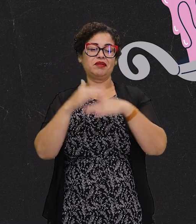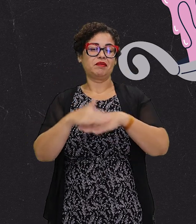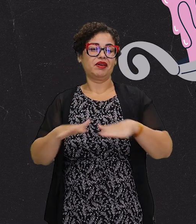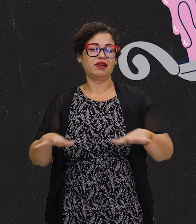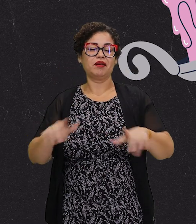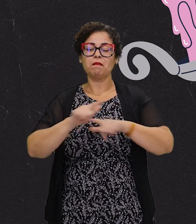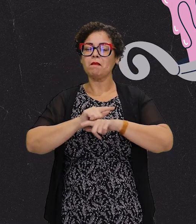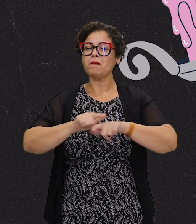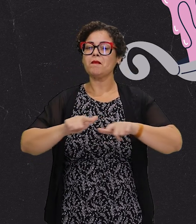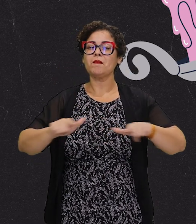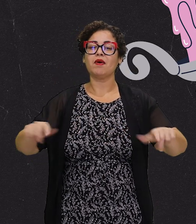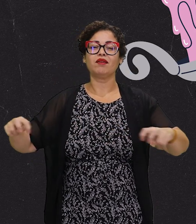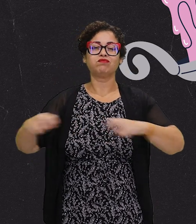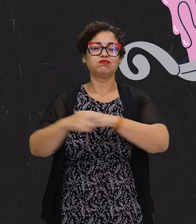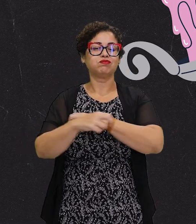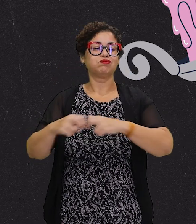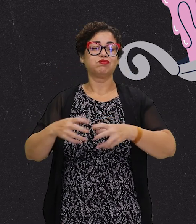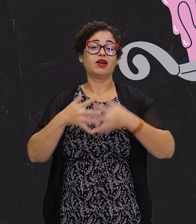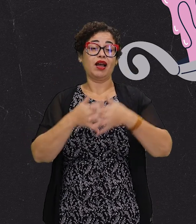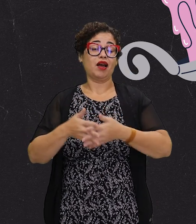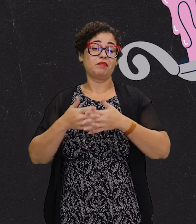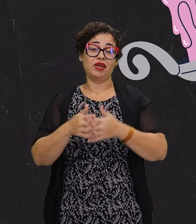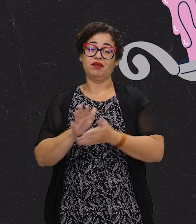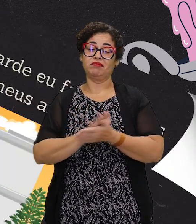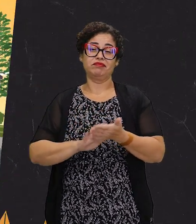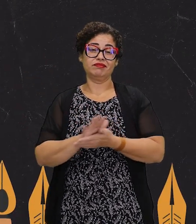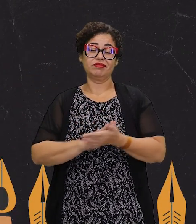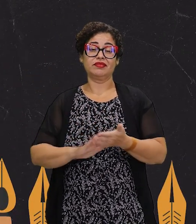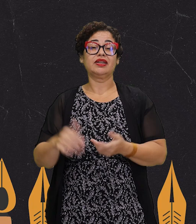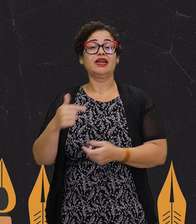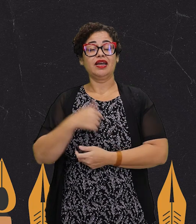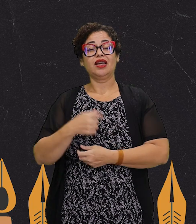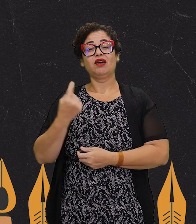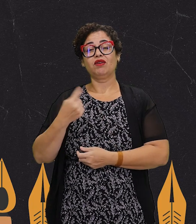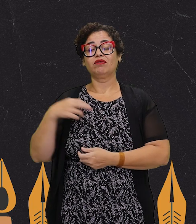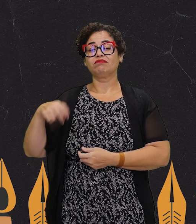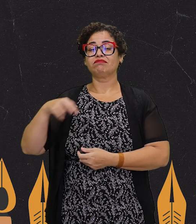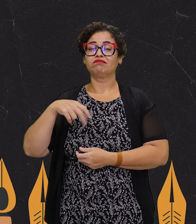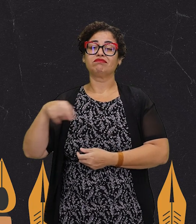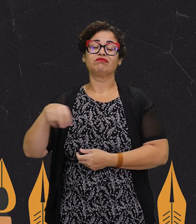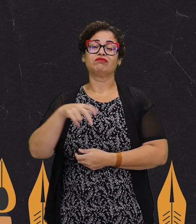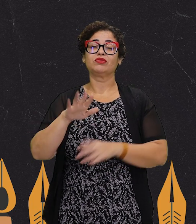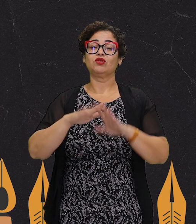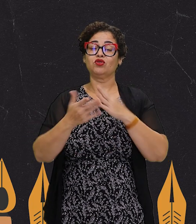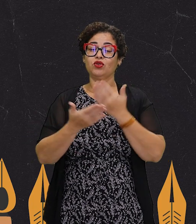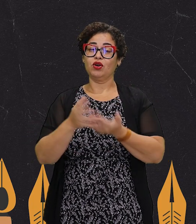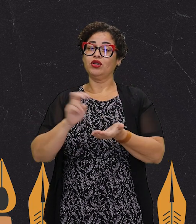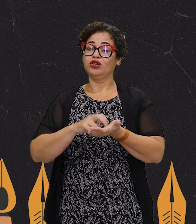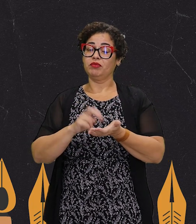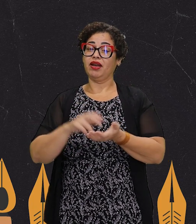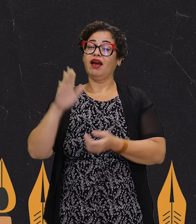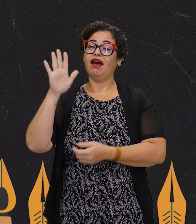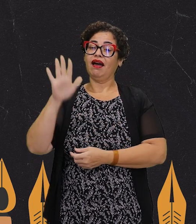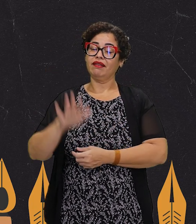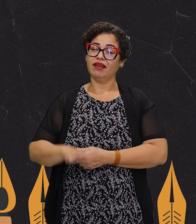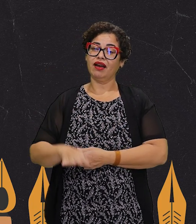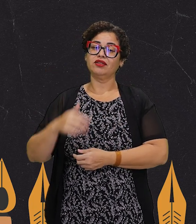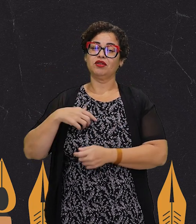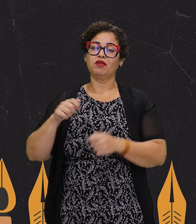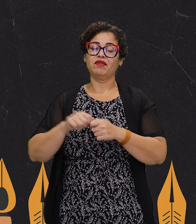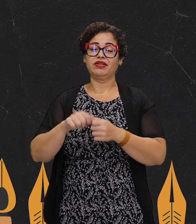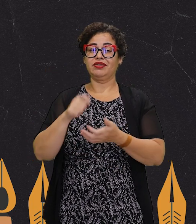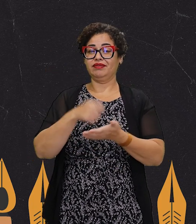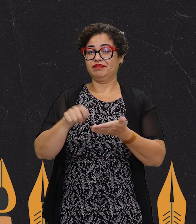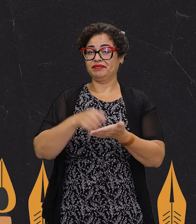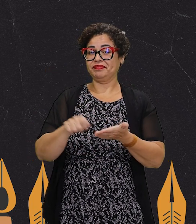sossegada, quase não passava carro nem caminhão. Eu ia à escola de manhã e de tarde eu